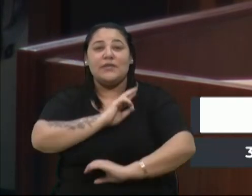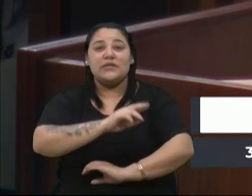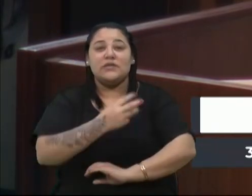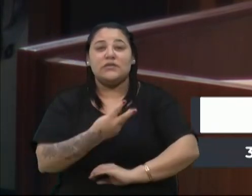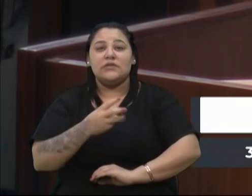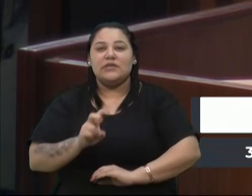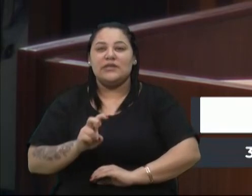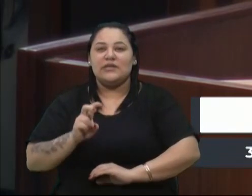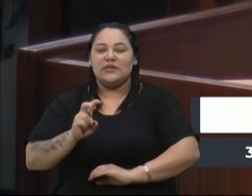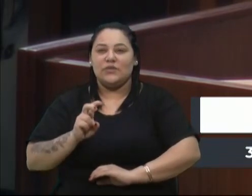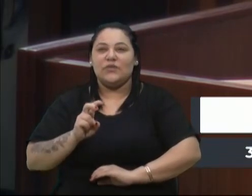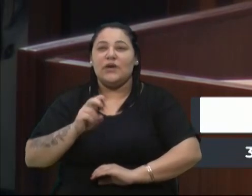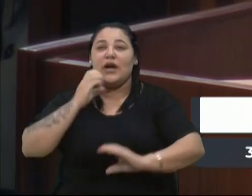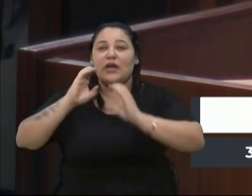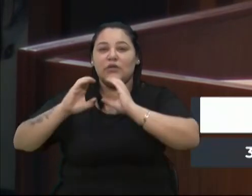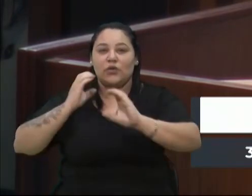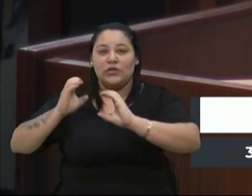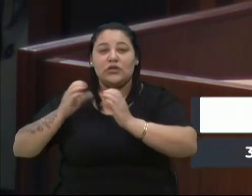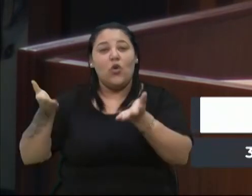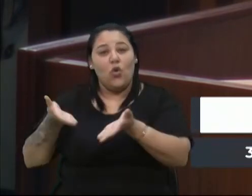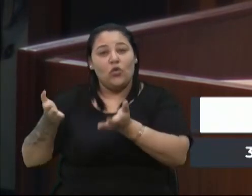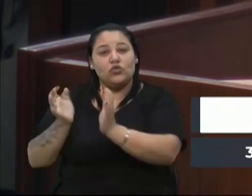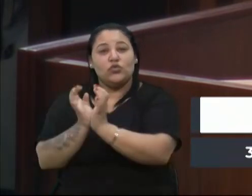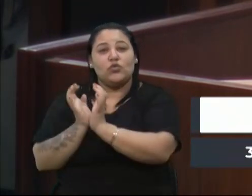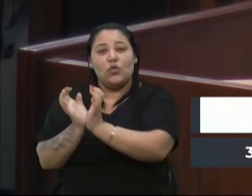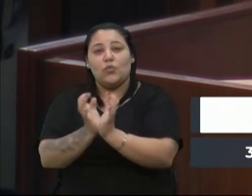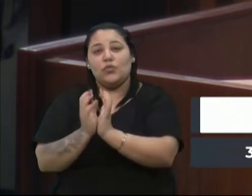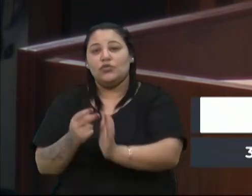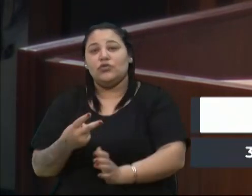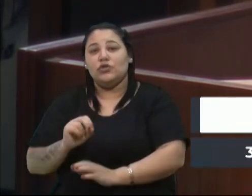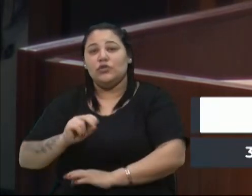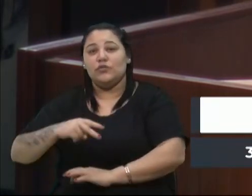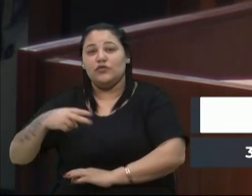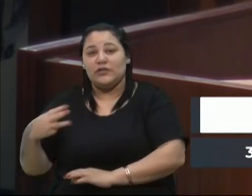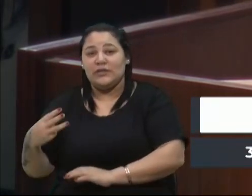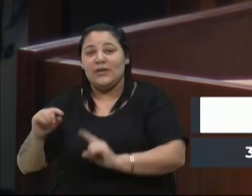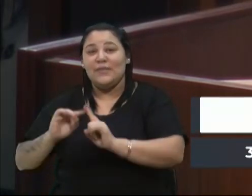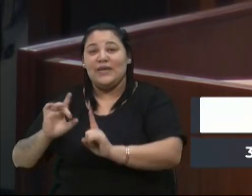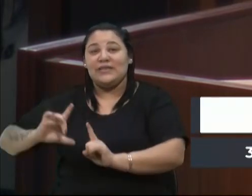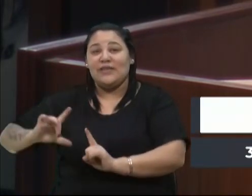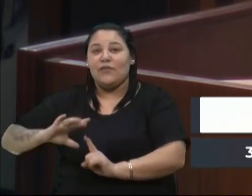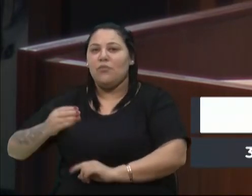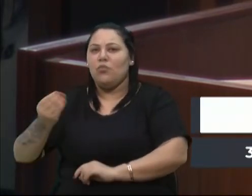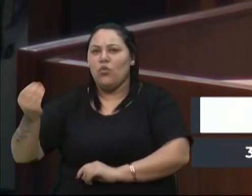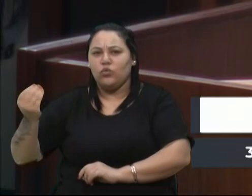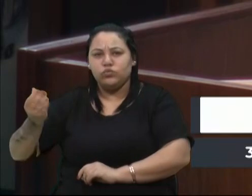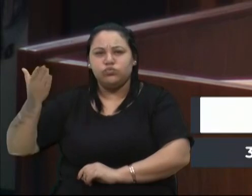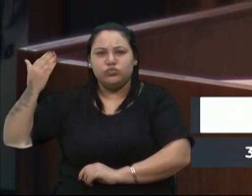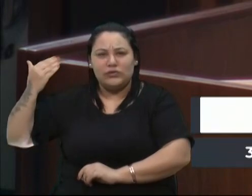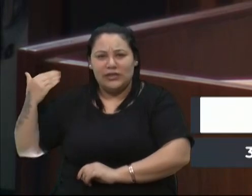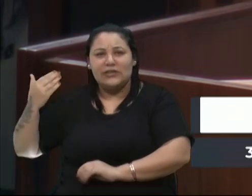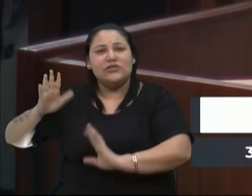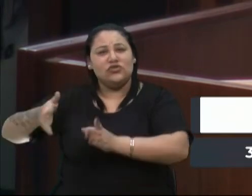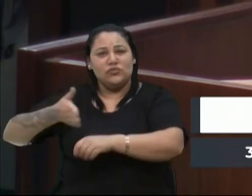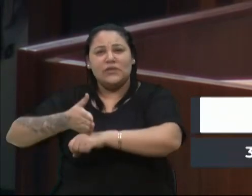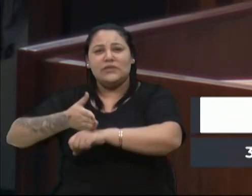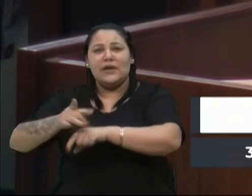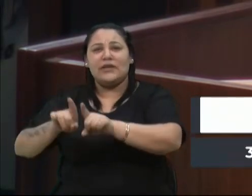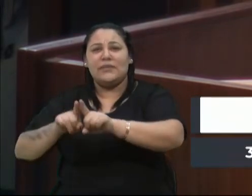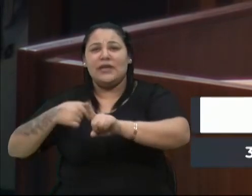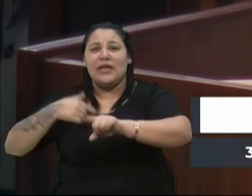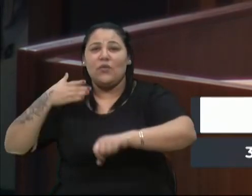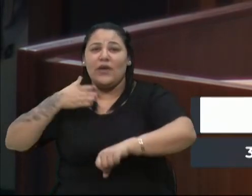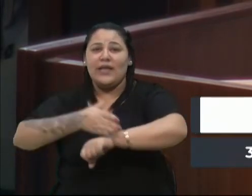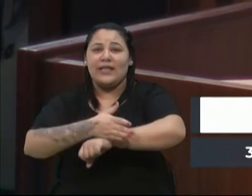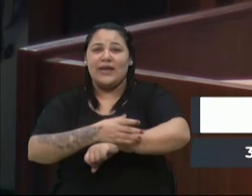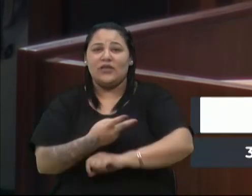do elenco atual de 2023, mas muitos outros ex-cantores desses 10 anos de história. Eu entrei no coro